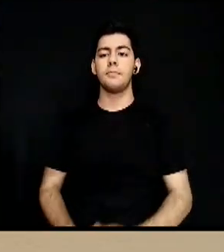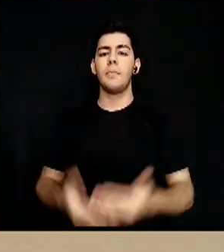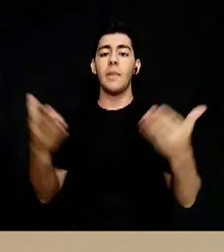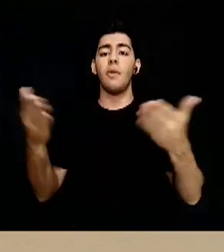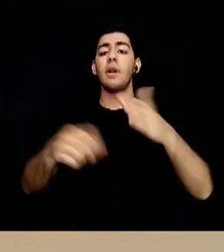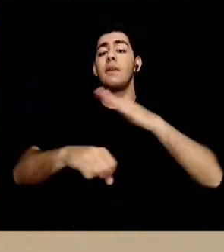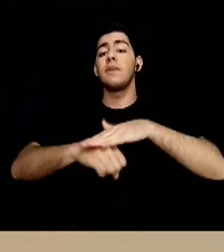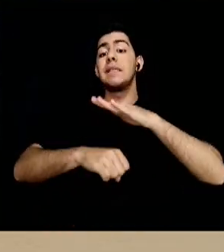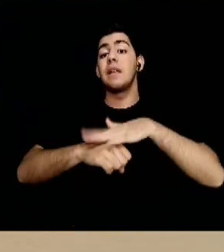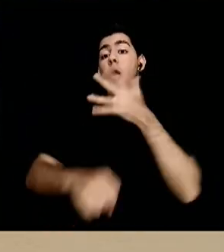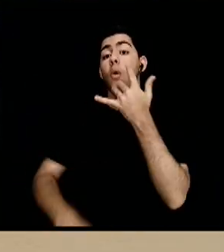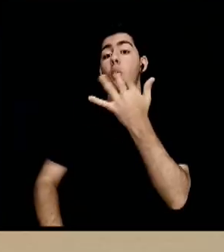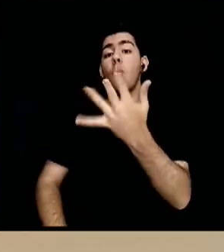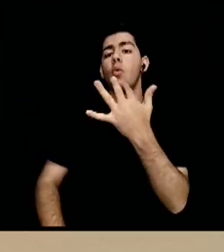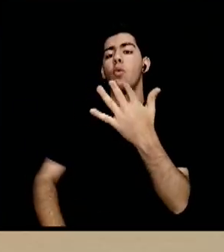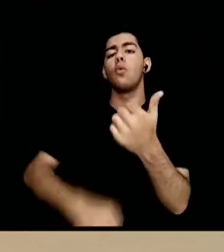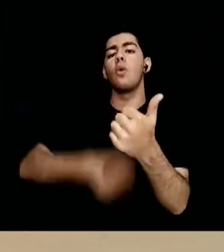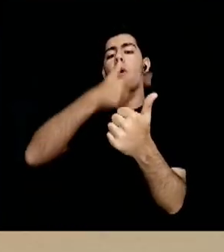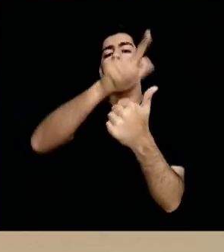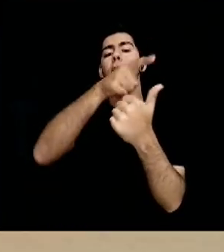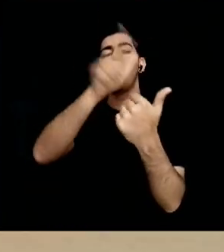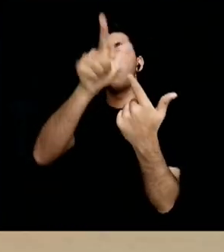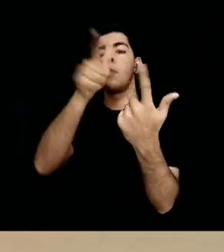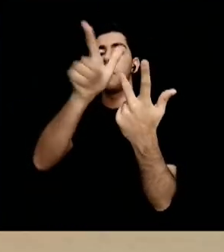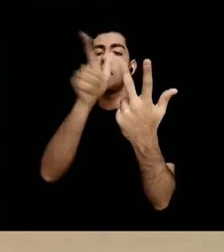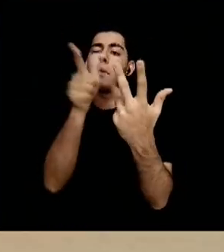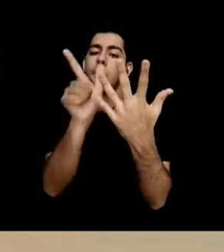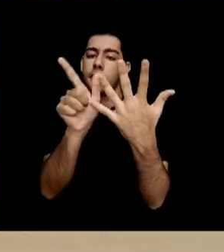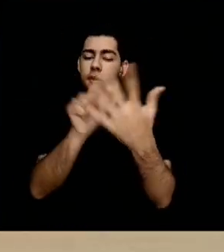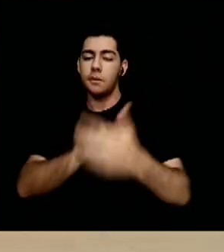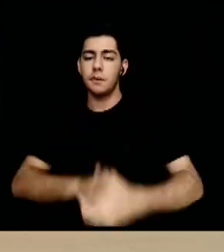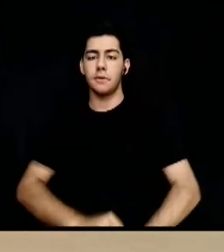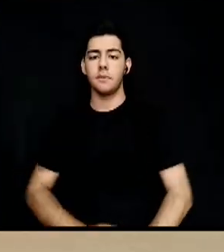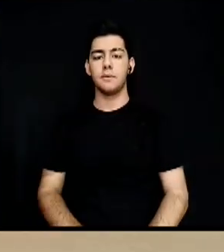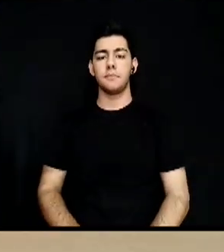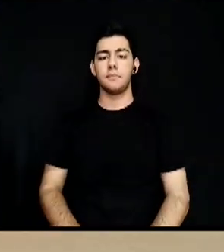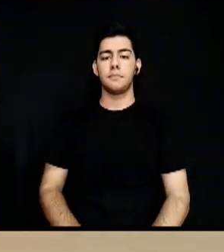Isso. Vamos lá. Vou colocar o meu rolinho na água.